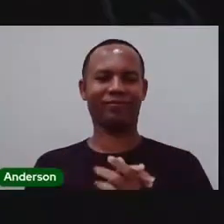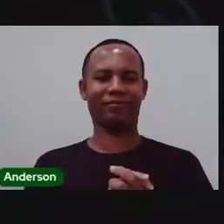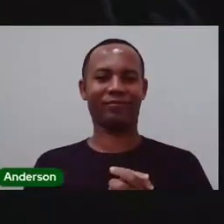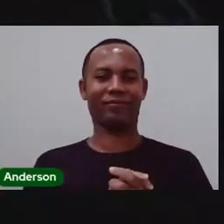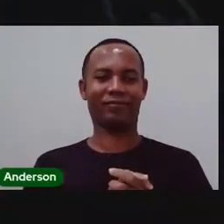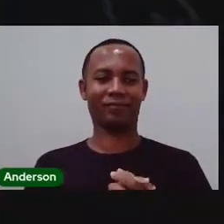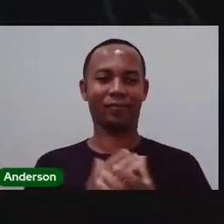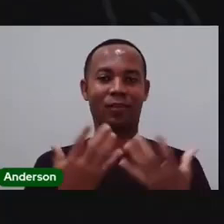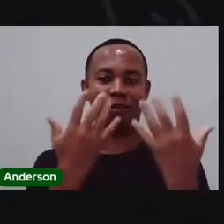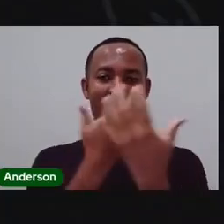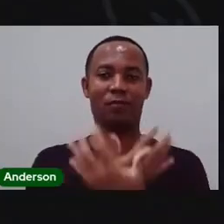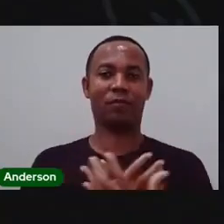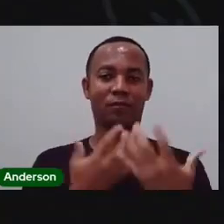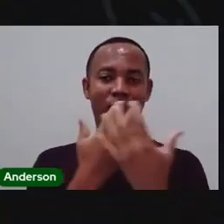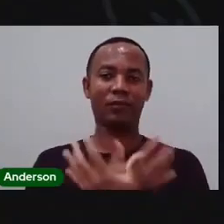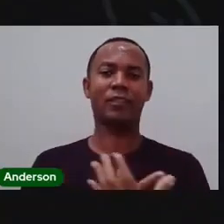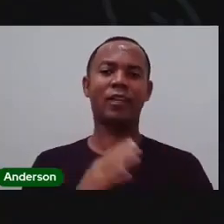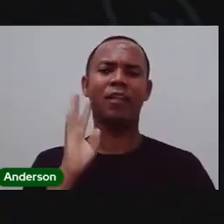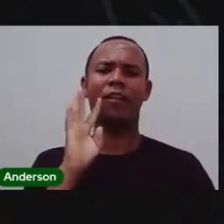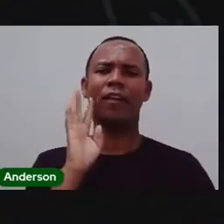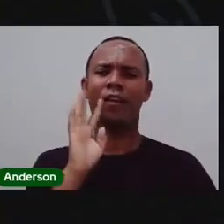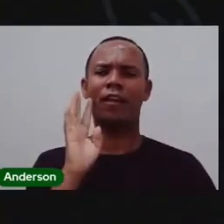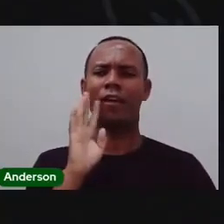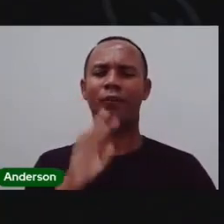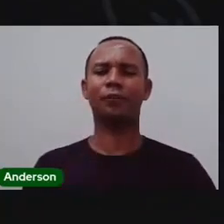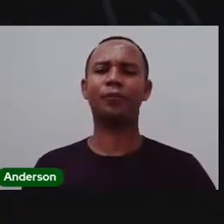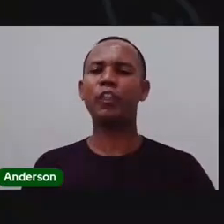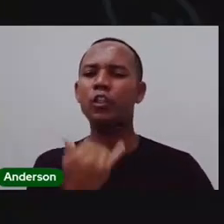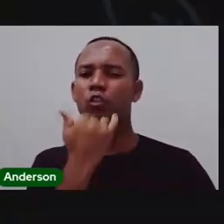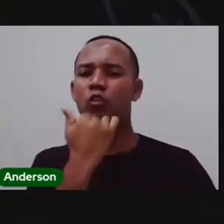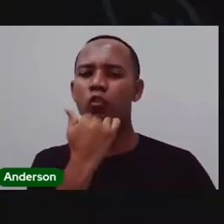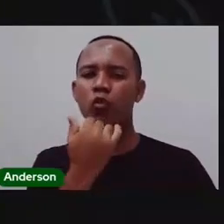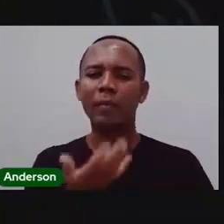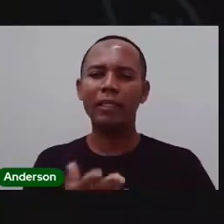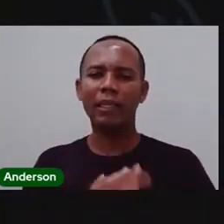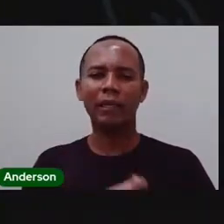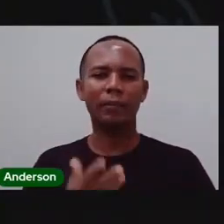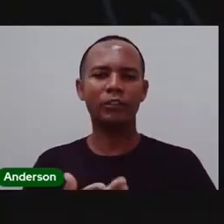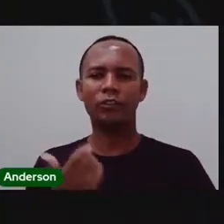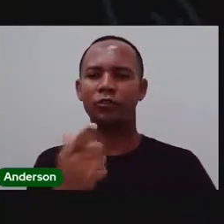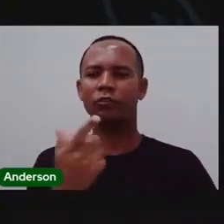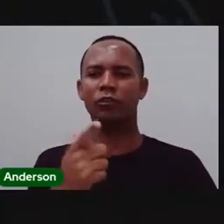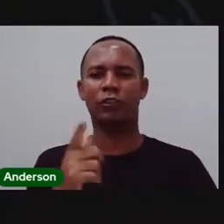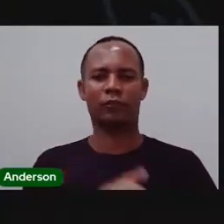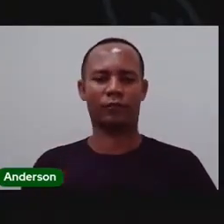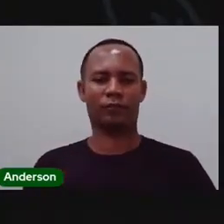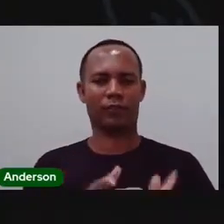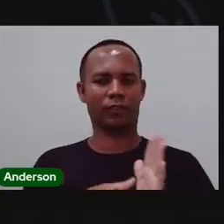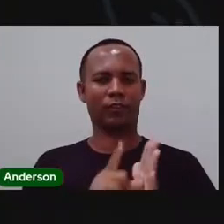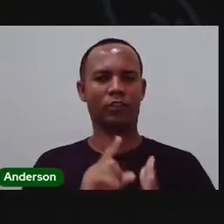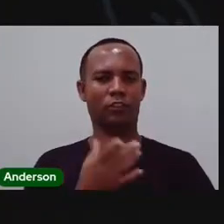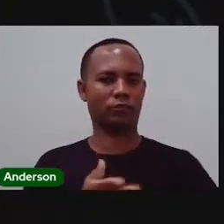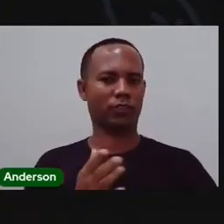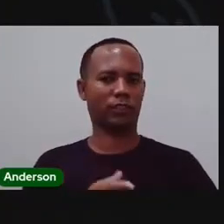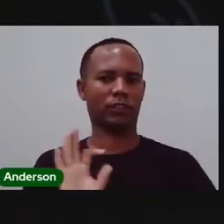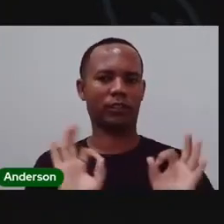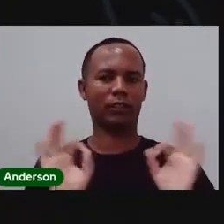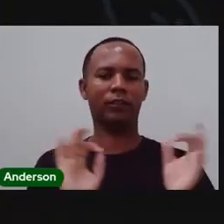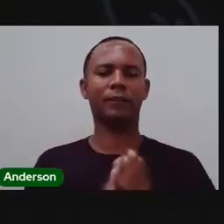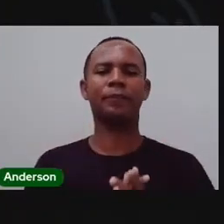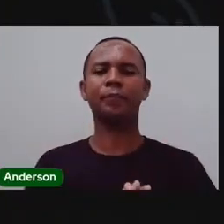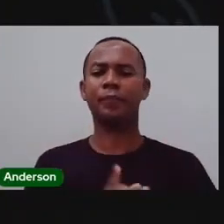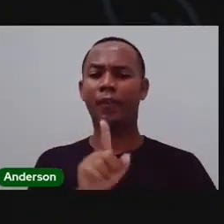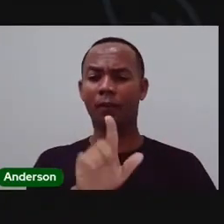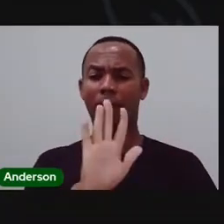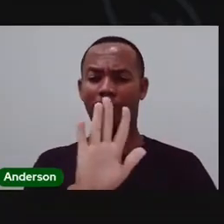Que música bacana, né? Então, viram que Daniela Mercury, né, que é uma cantora reconhecida no Brasil